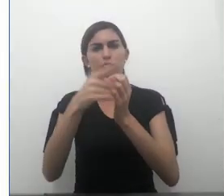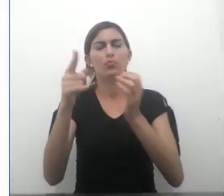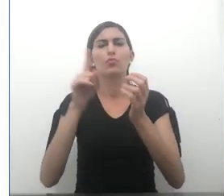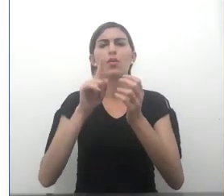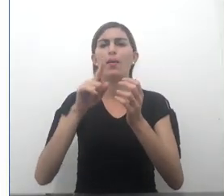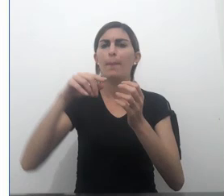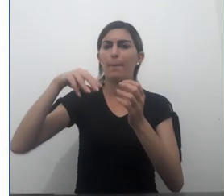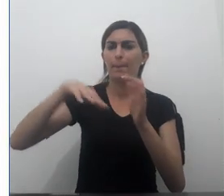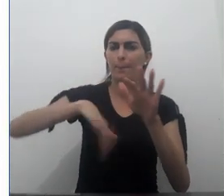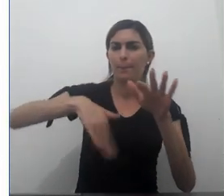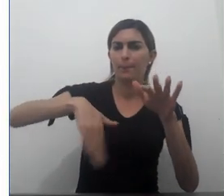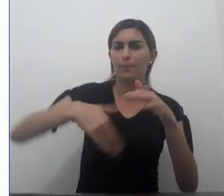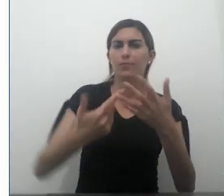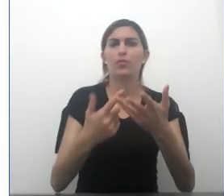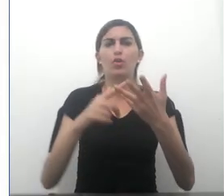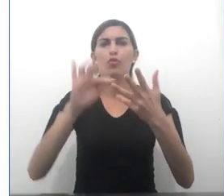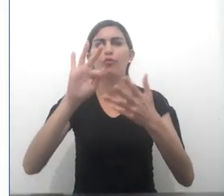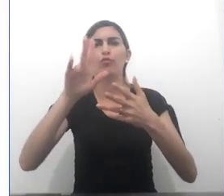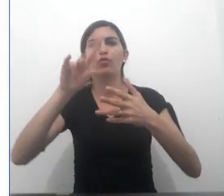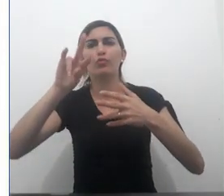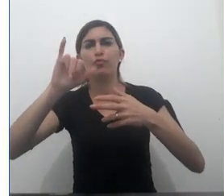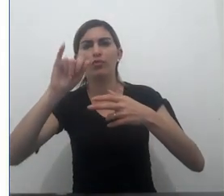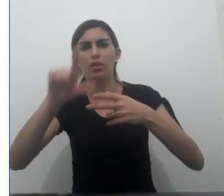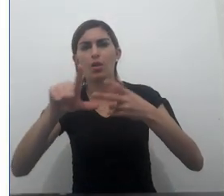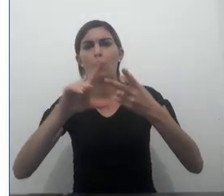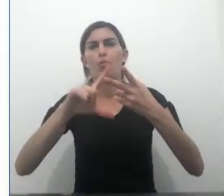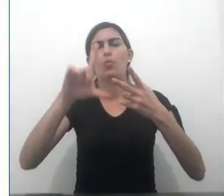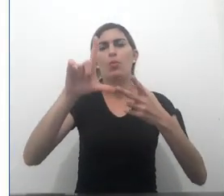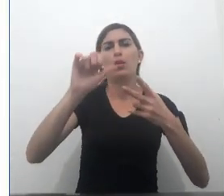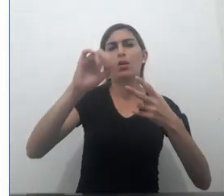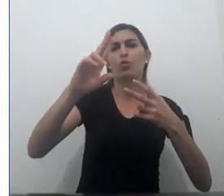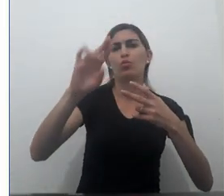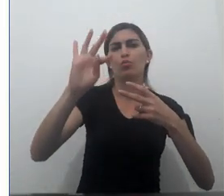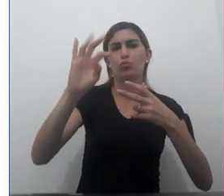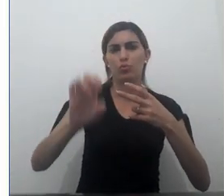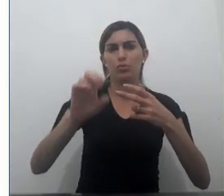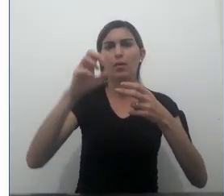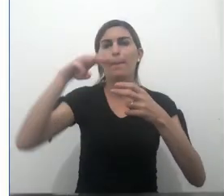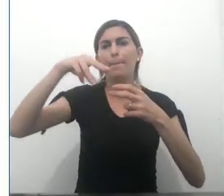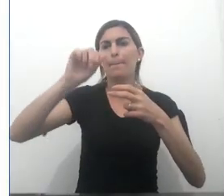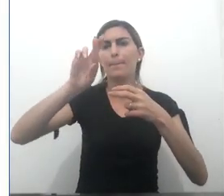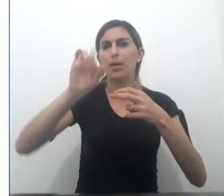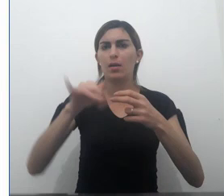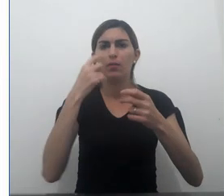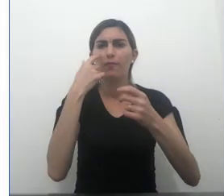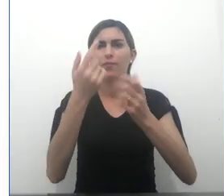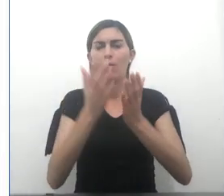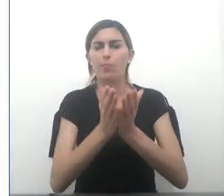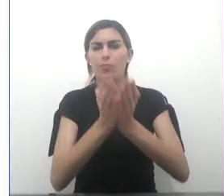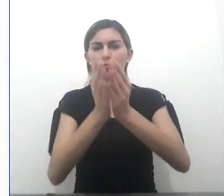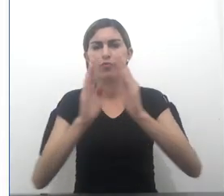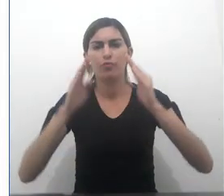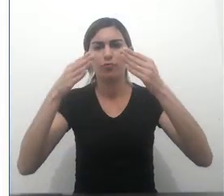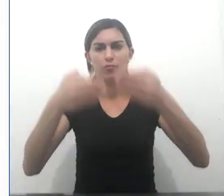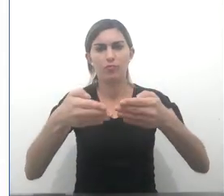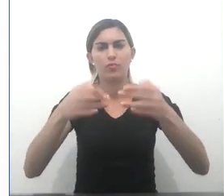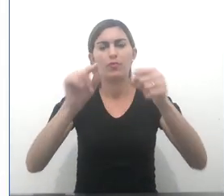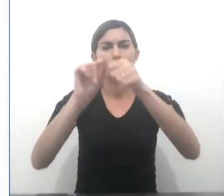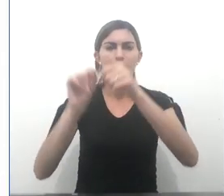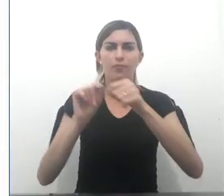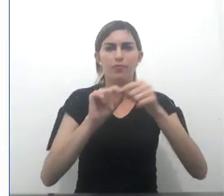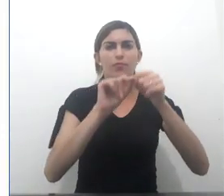em marinho, fluvial e lacustre, tá? Então, no marinho a gente vê um transporte mais voltado para